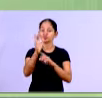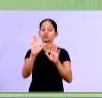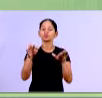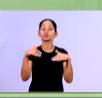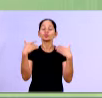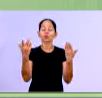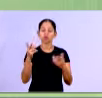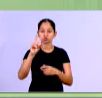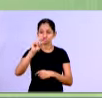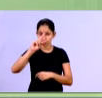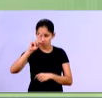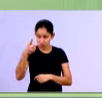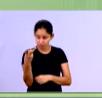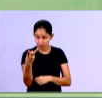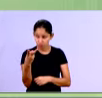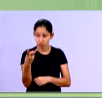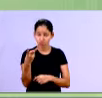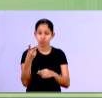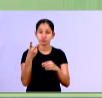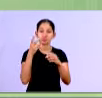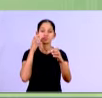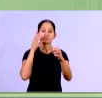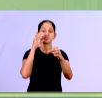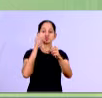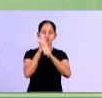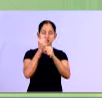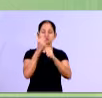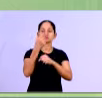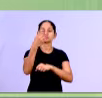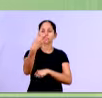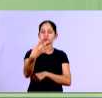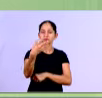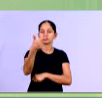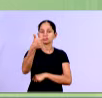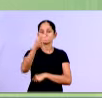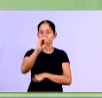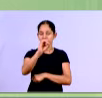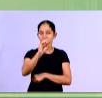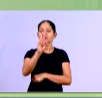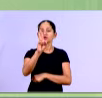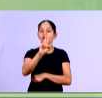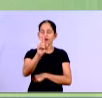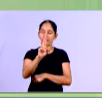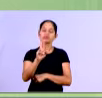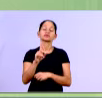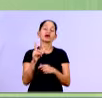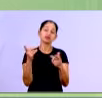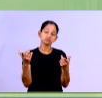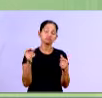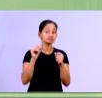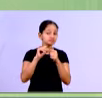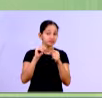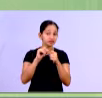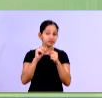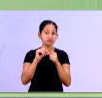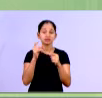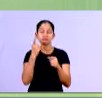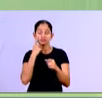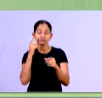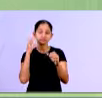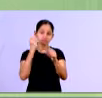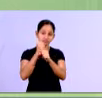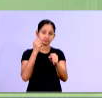Os 2.000 mais os 420. O valor futuro vai ser